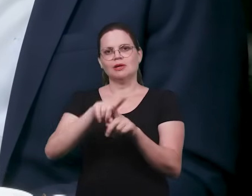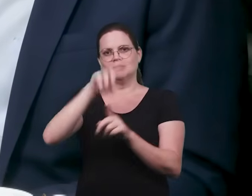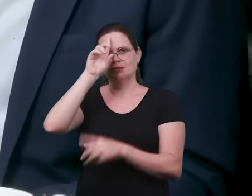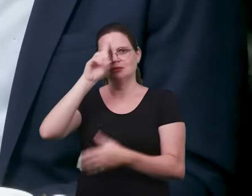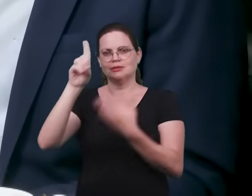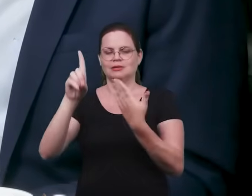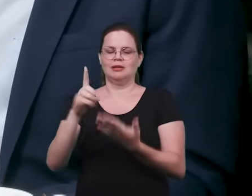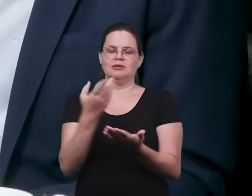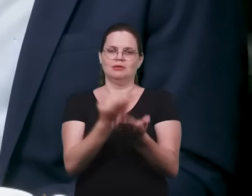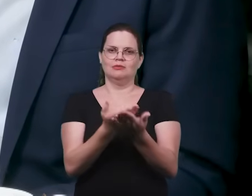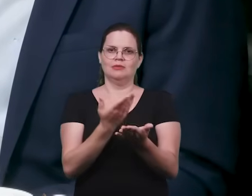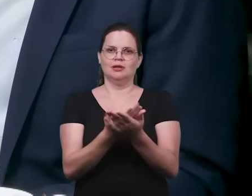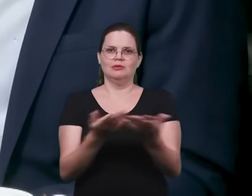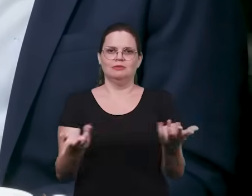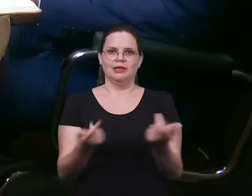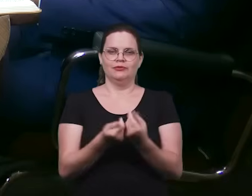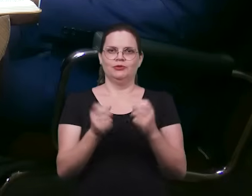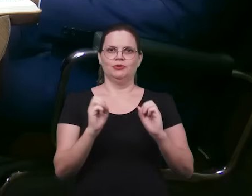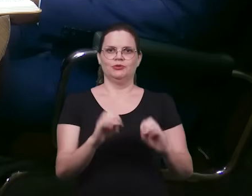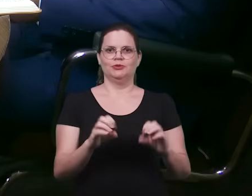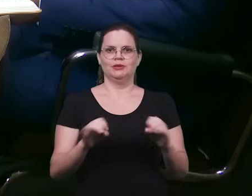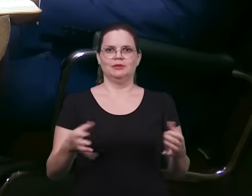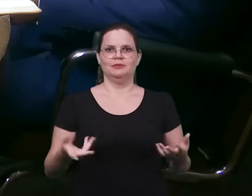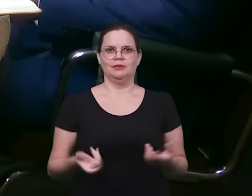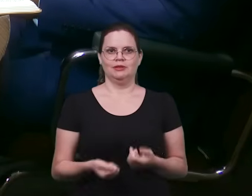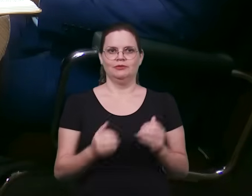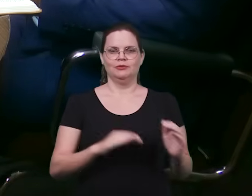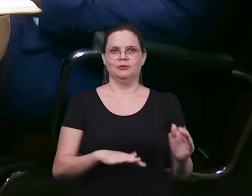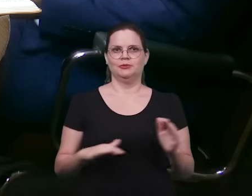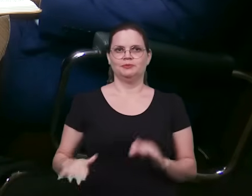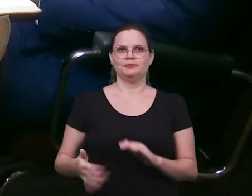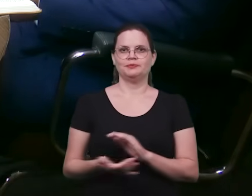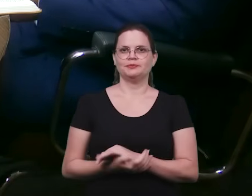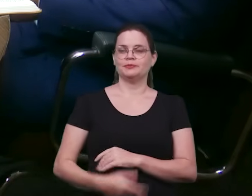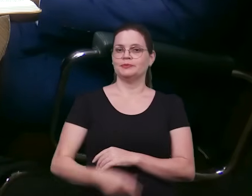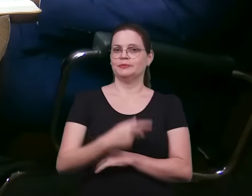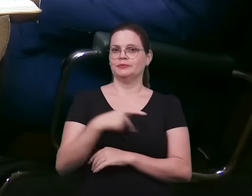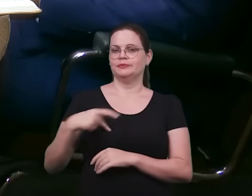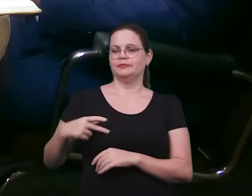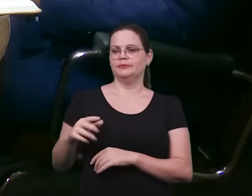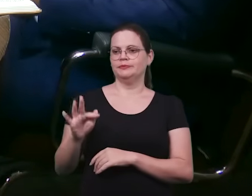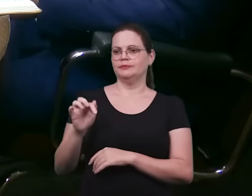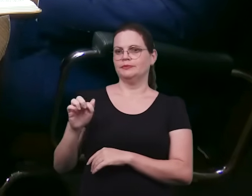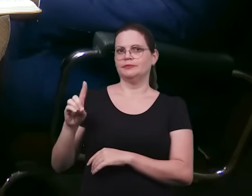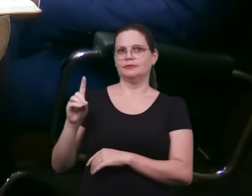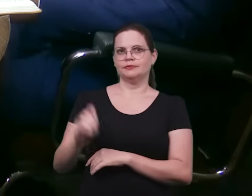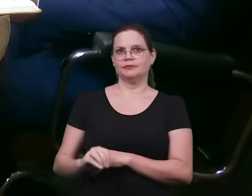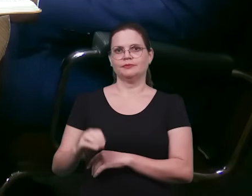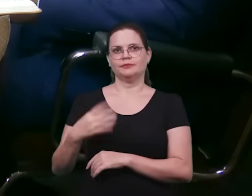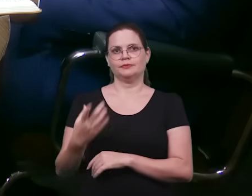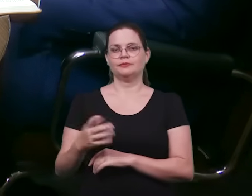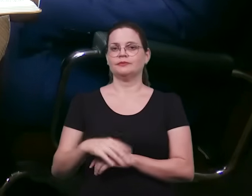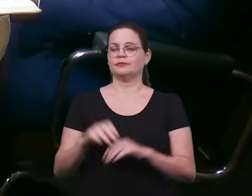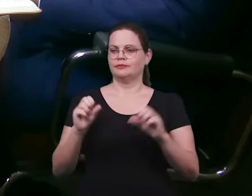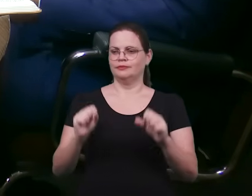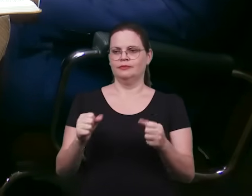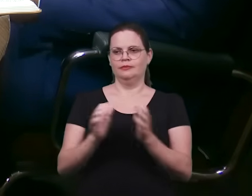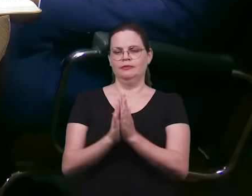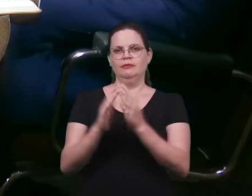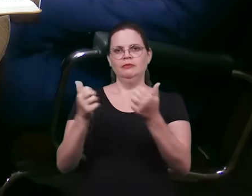aula maravilhosa. Agora, pastor Fernando, o pastor Diniz colocou aqui, acho que nós podíamos falar um